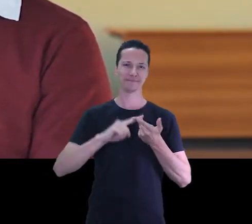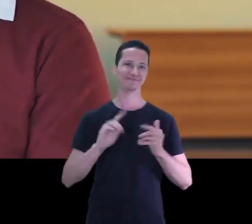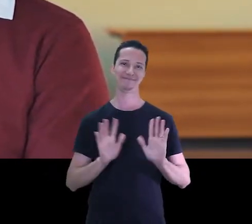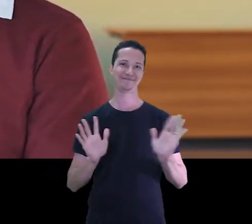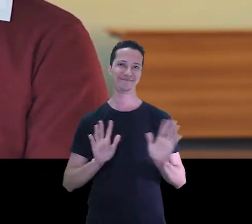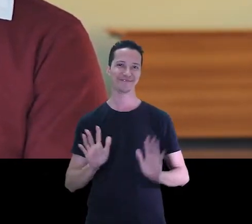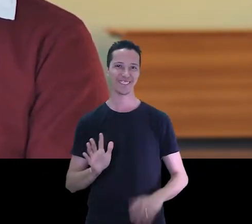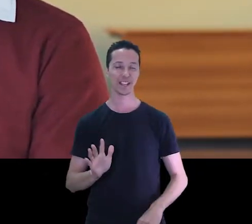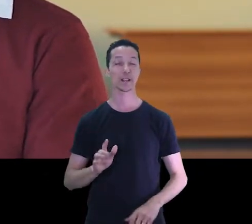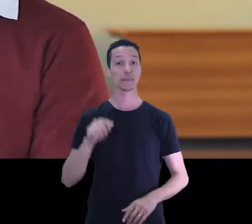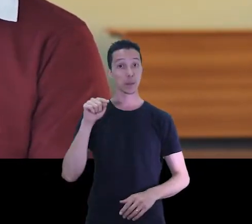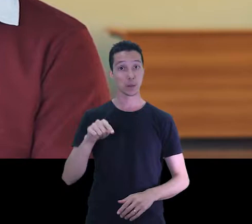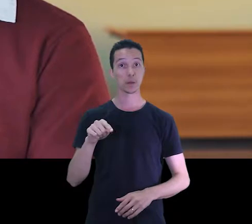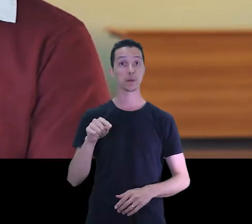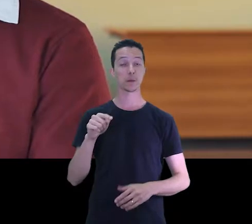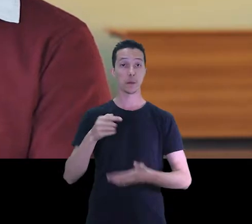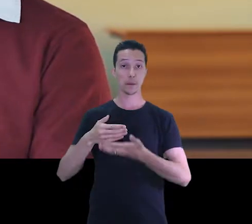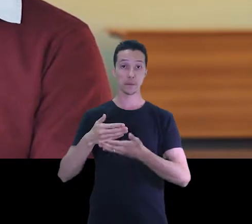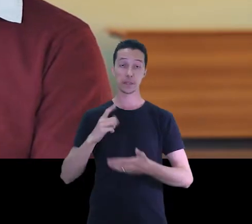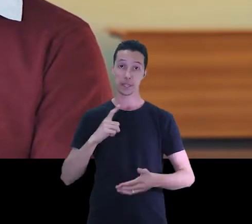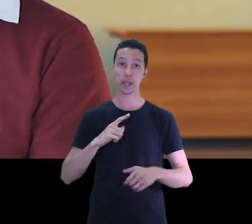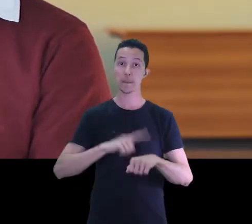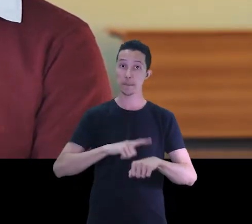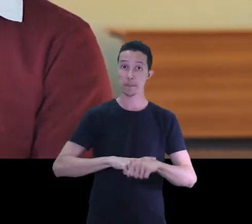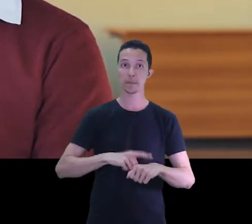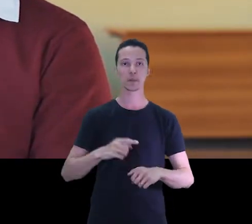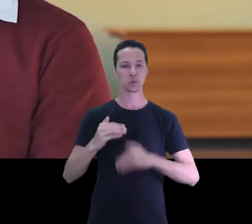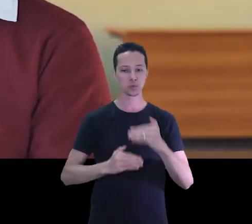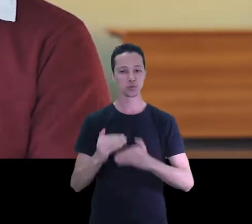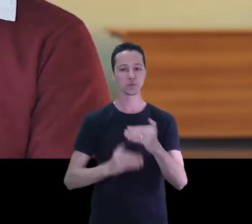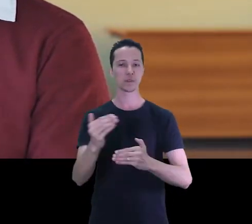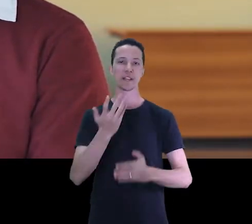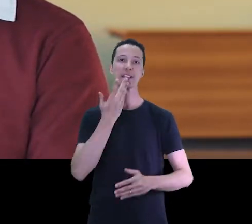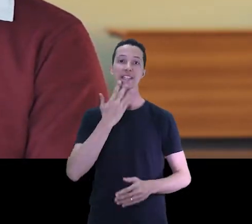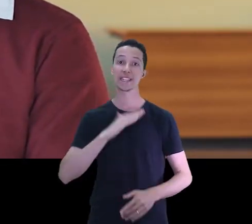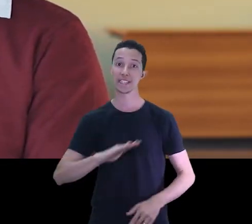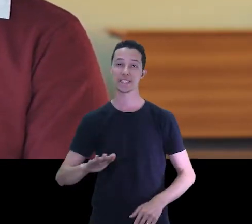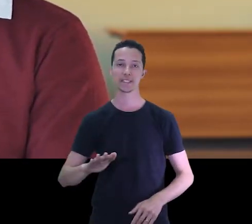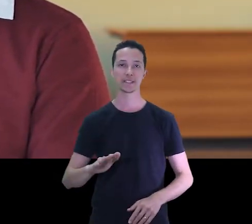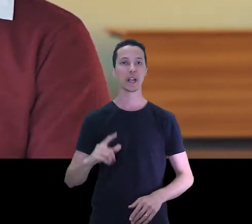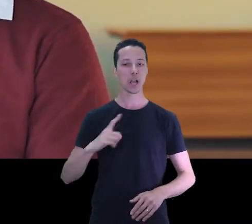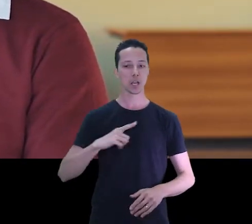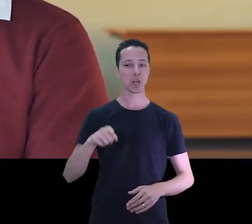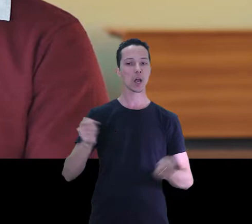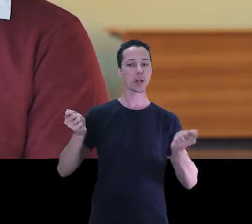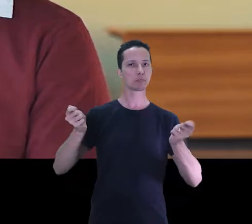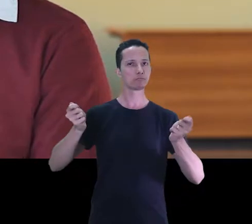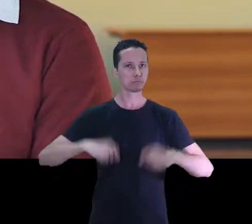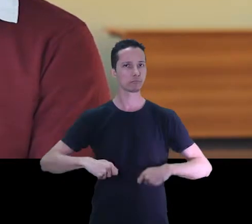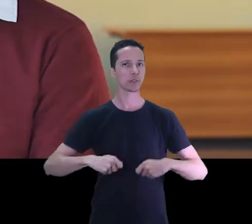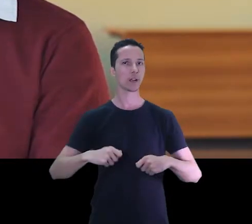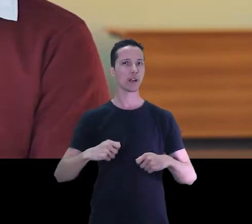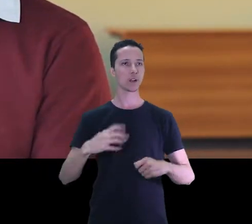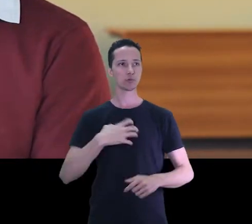direito tal, reivindicando dessa maneira os seus direitos. Mas é reconhecer que nos diferentes momentos do desenvolvimento infantil,